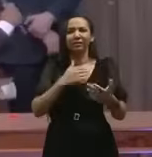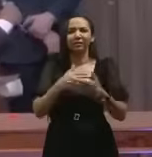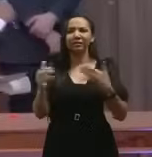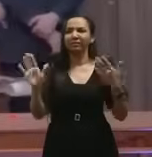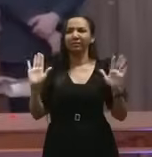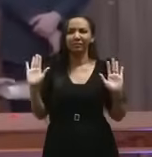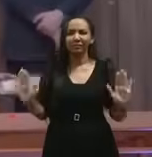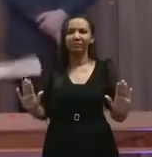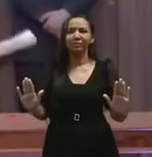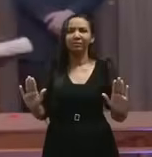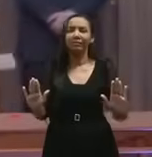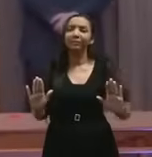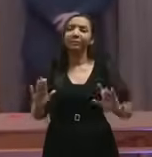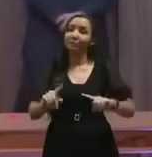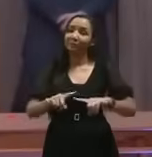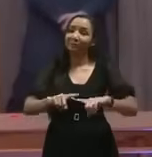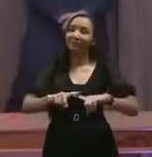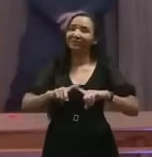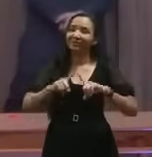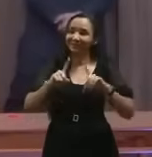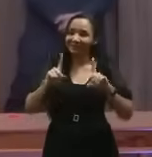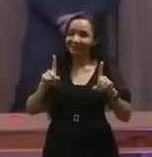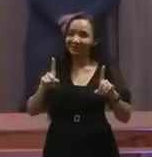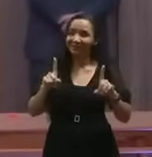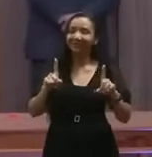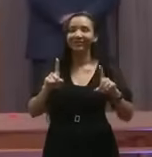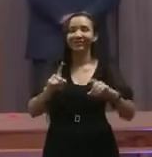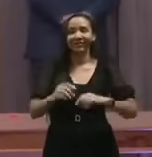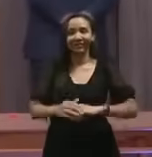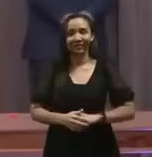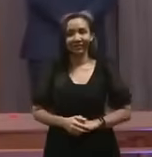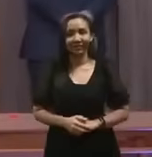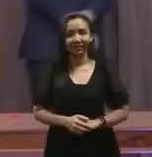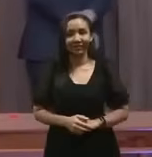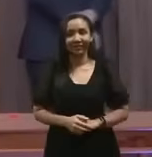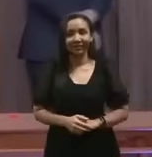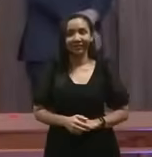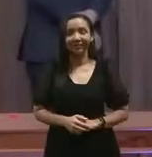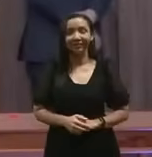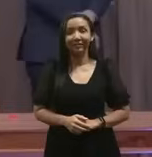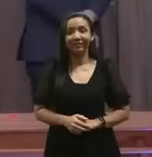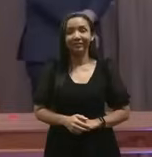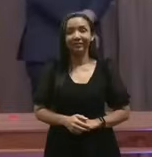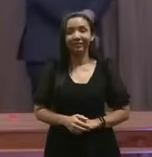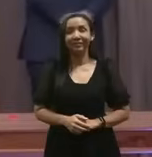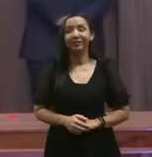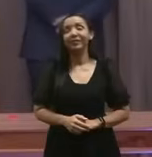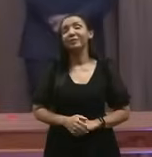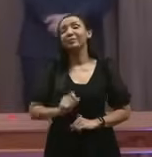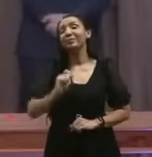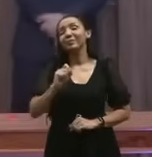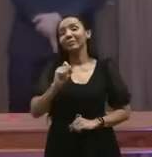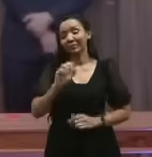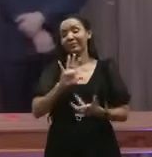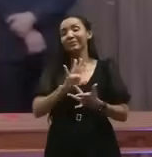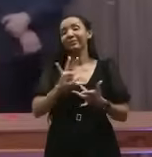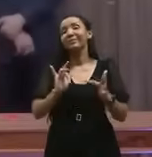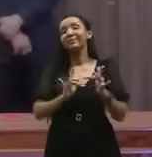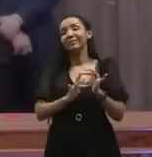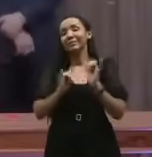Essência a sua na sua natureza eles não são puros como foi que Jesus chamou aquela geração